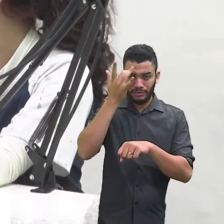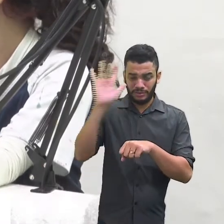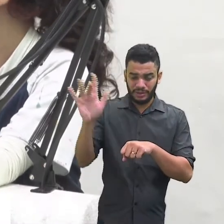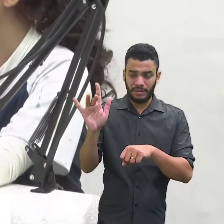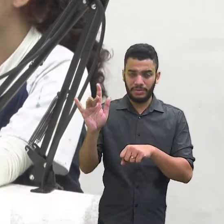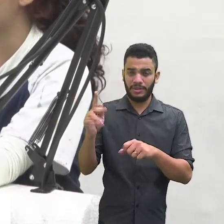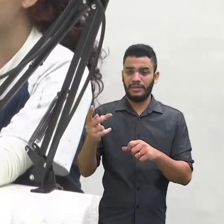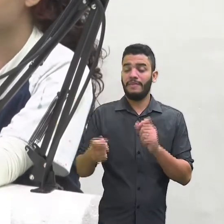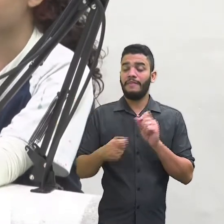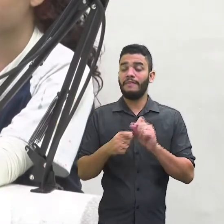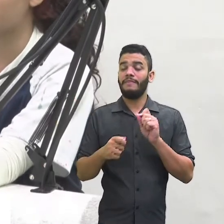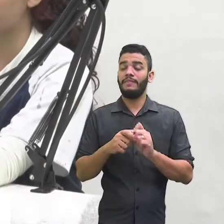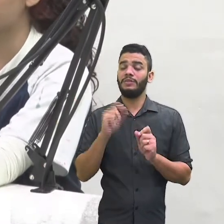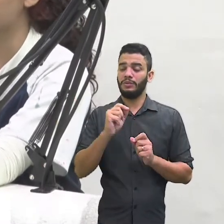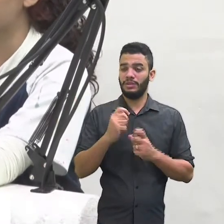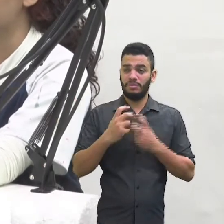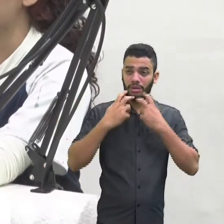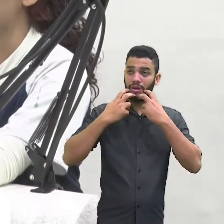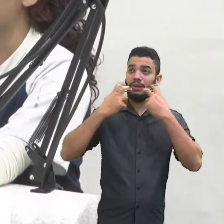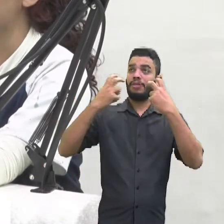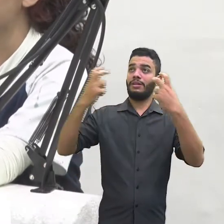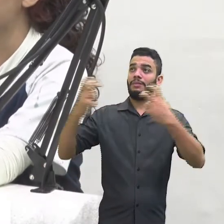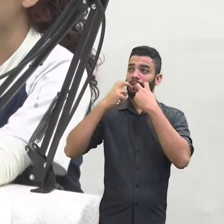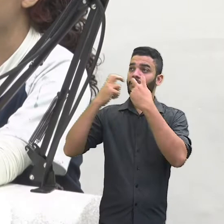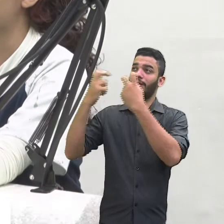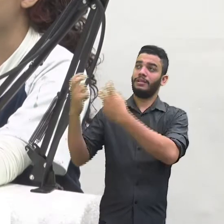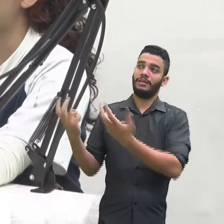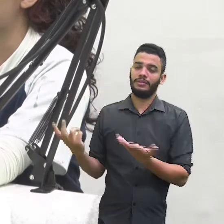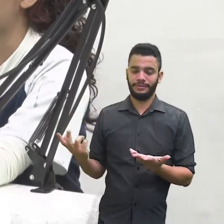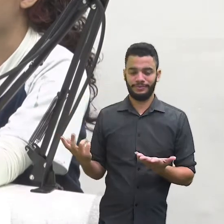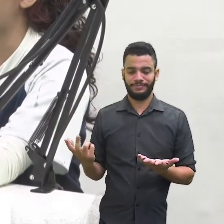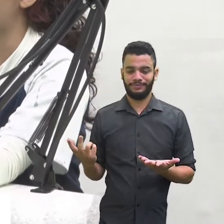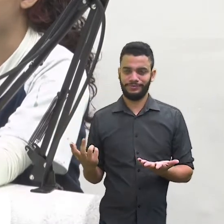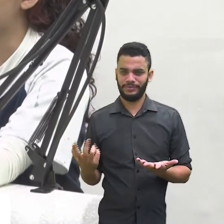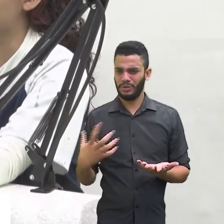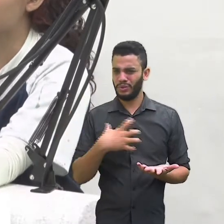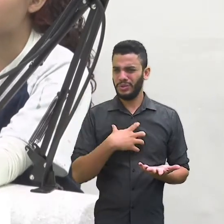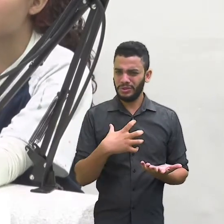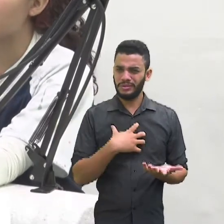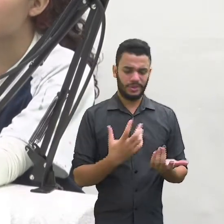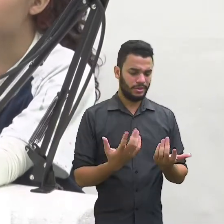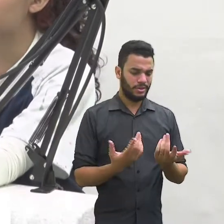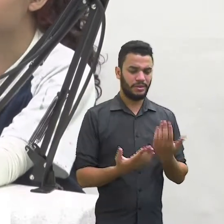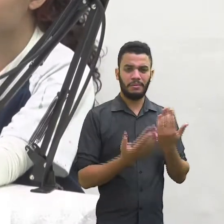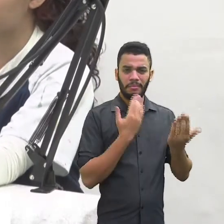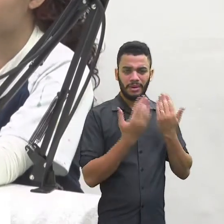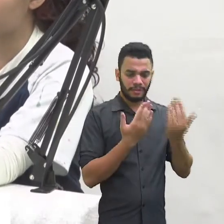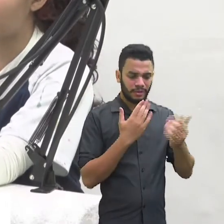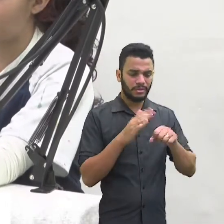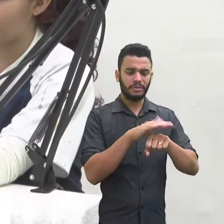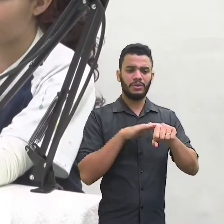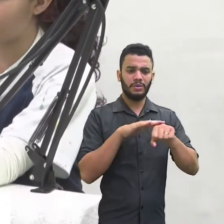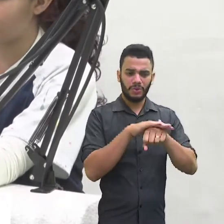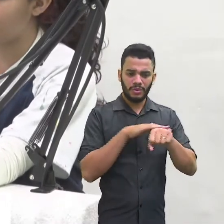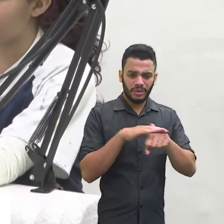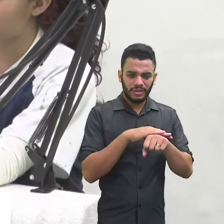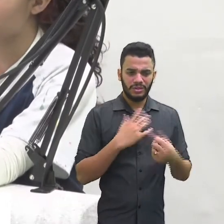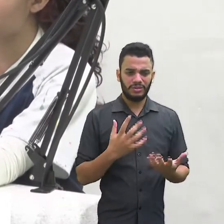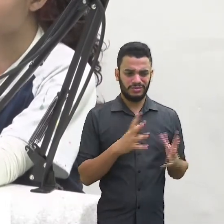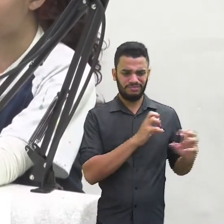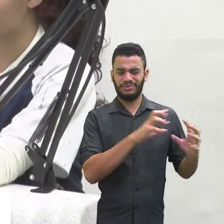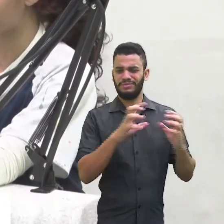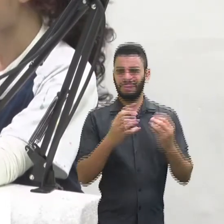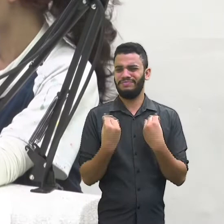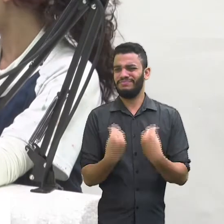no mundo que nós estamos vivendo do que você já partir direto para agressão, gritar, porque